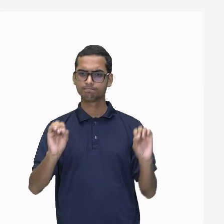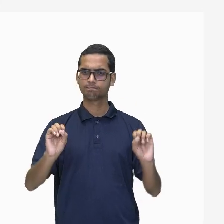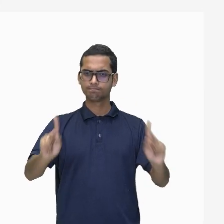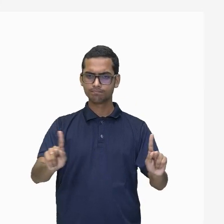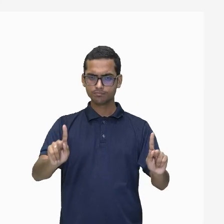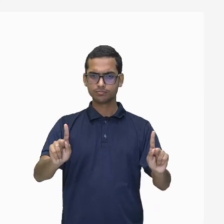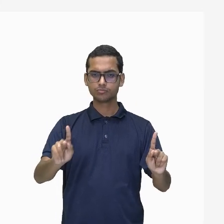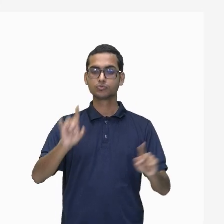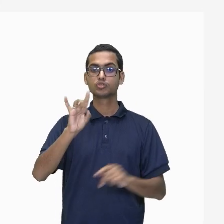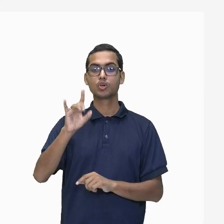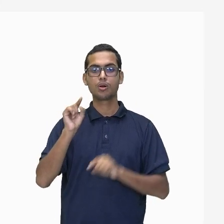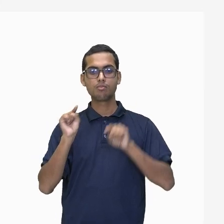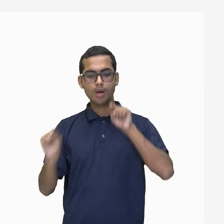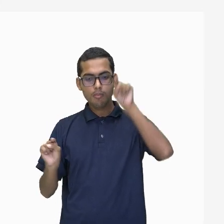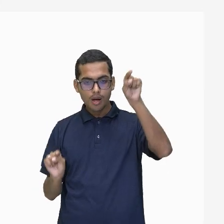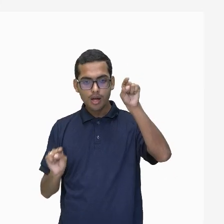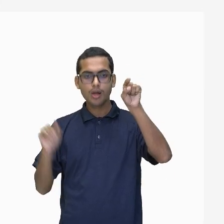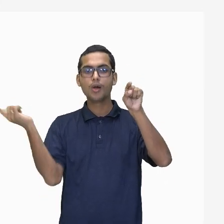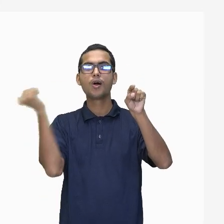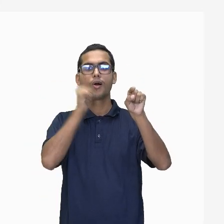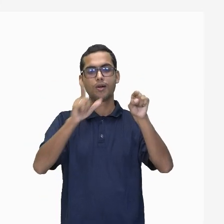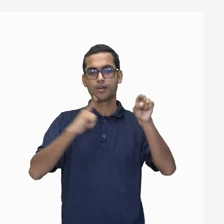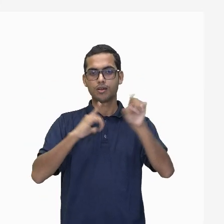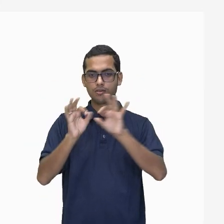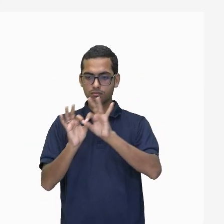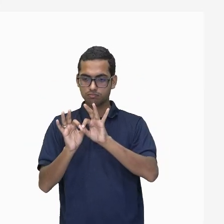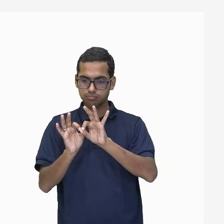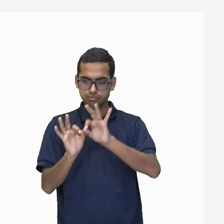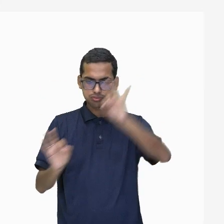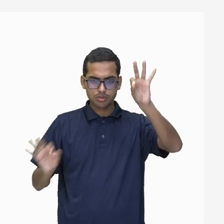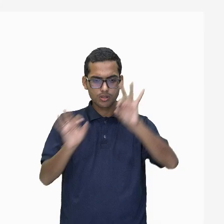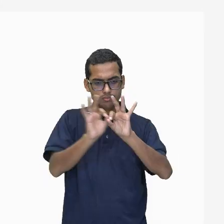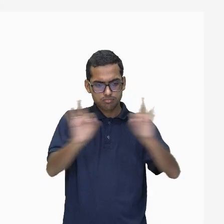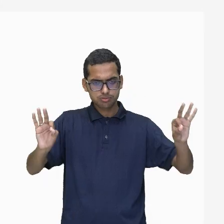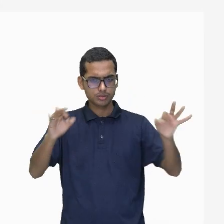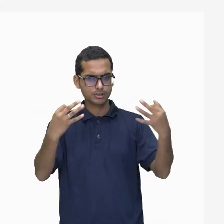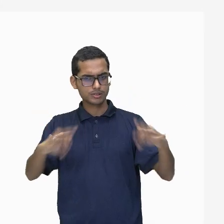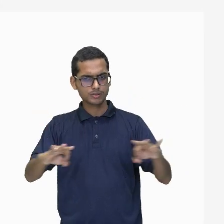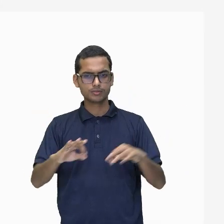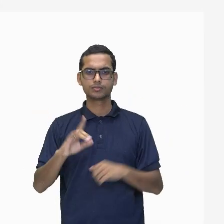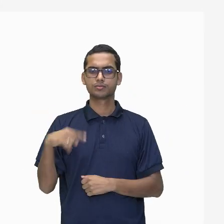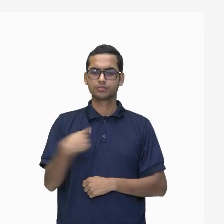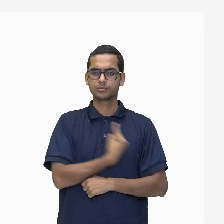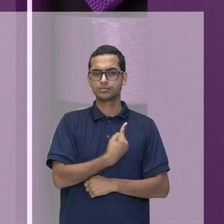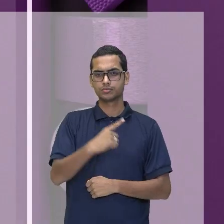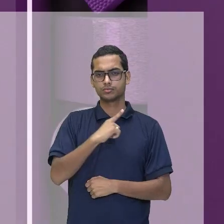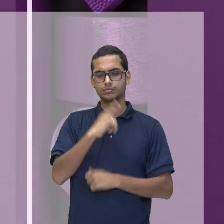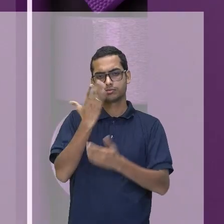de dois pontos para se traçar uma reta. Então, é isso que nós tínhamos